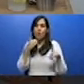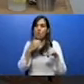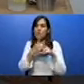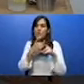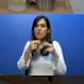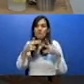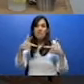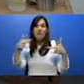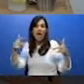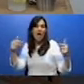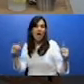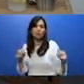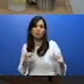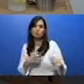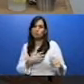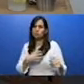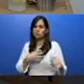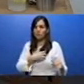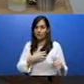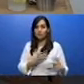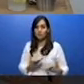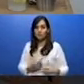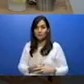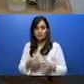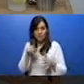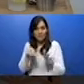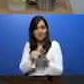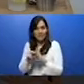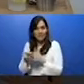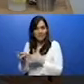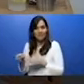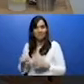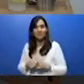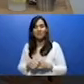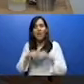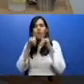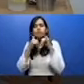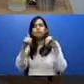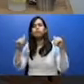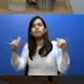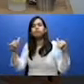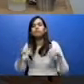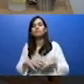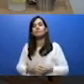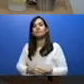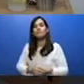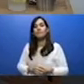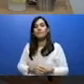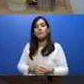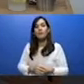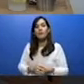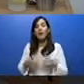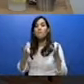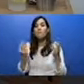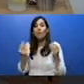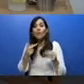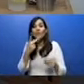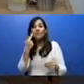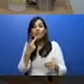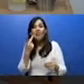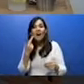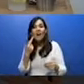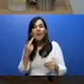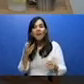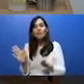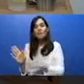de vários tipos, se vocês forem fazer pesquisas em anúncios de publicidade. Muito se fala a respeito de